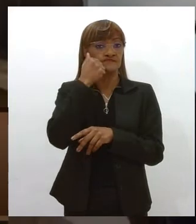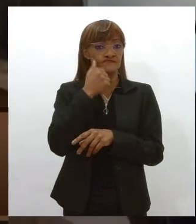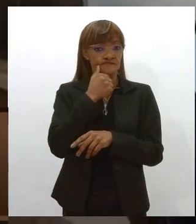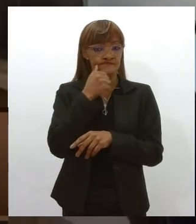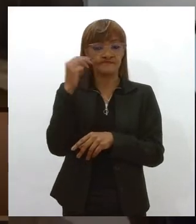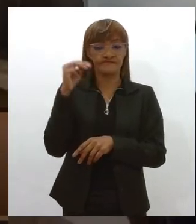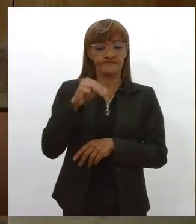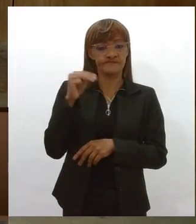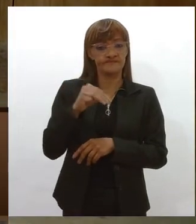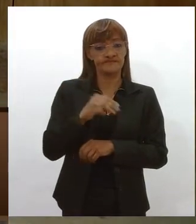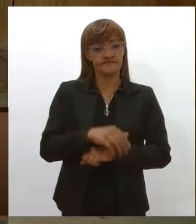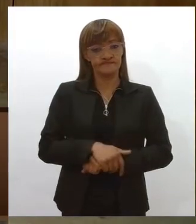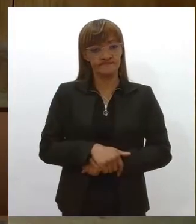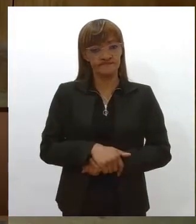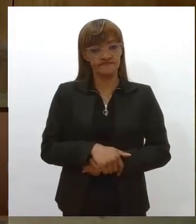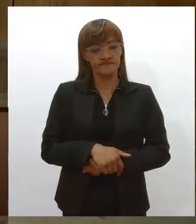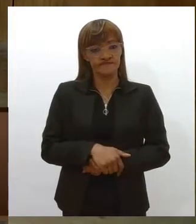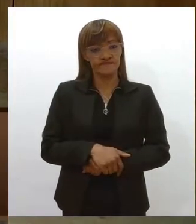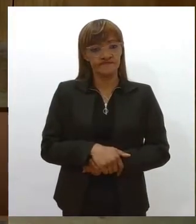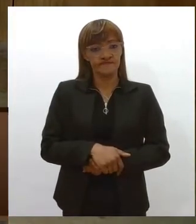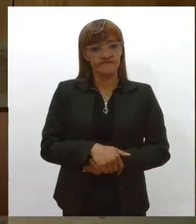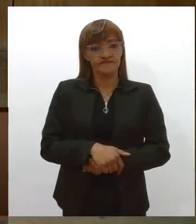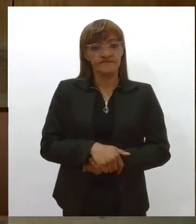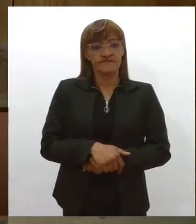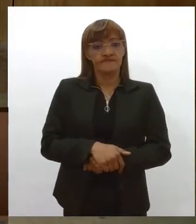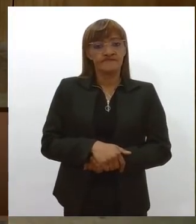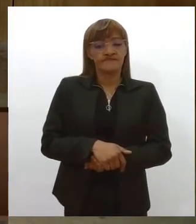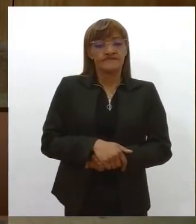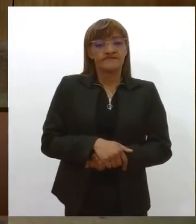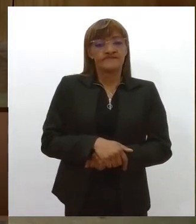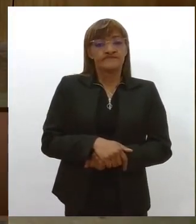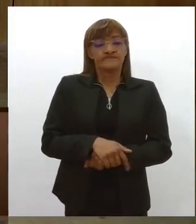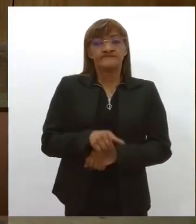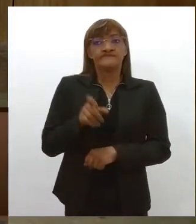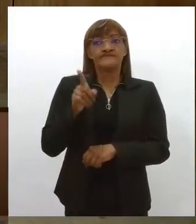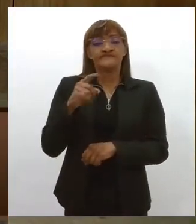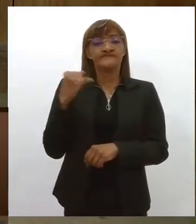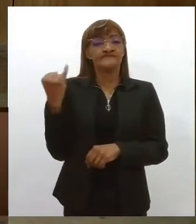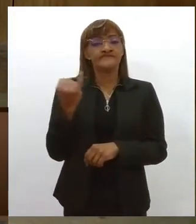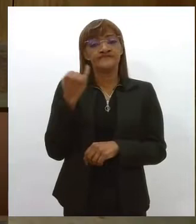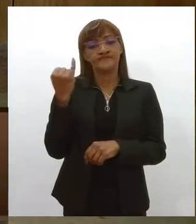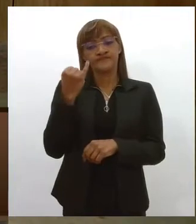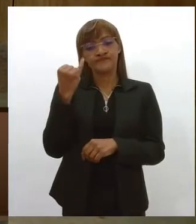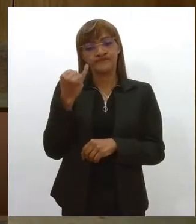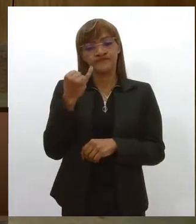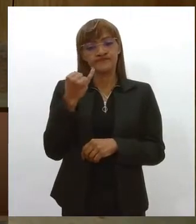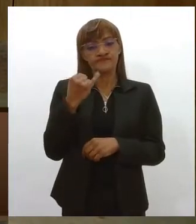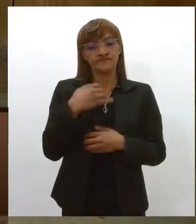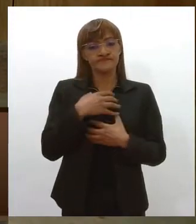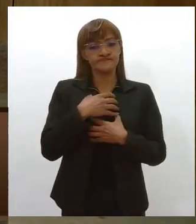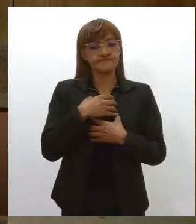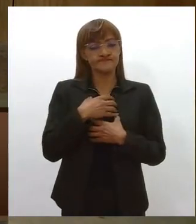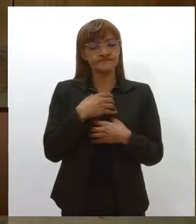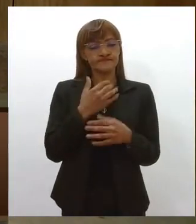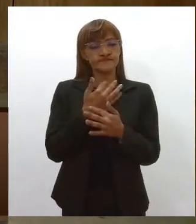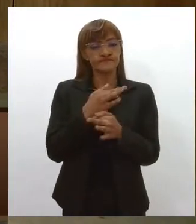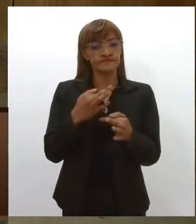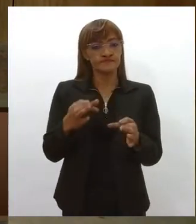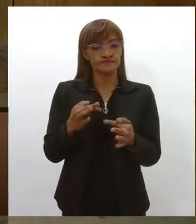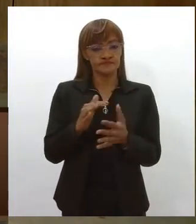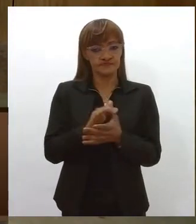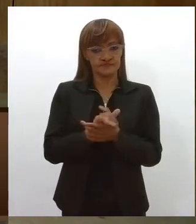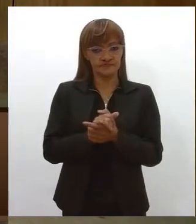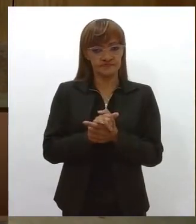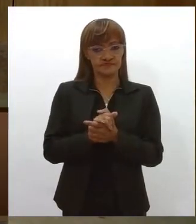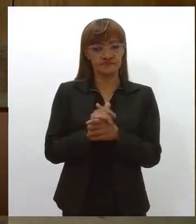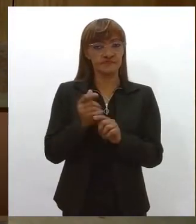e uma mãe. Doutora Lidiane, você traz um ponto aí que é bem importante e é uma dor muito grande das mães atípicas, né? Que é